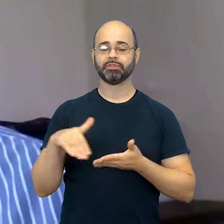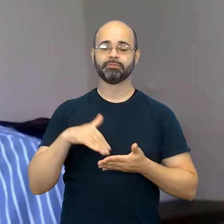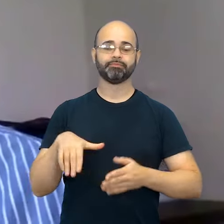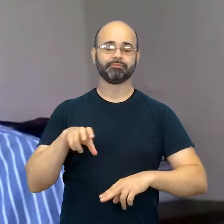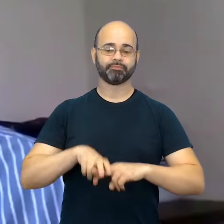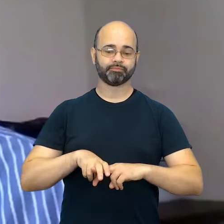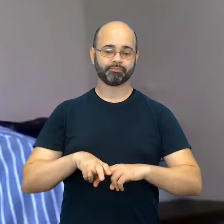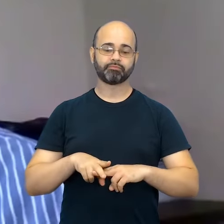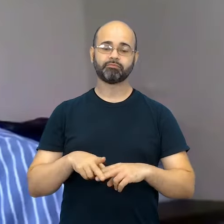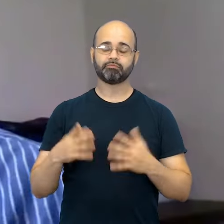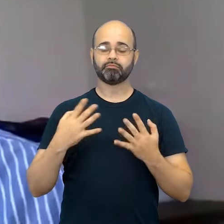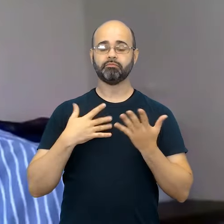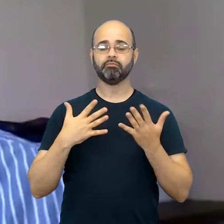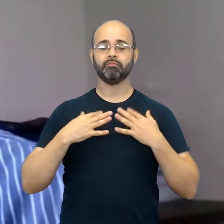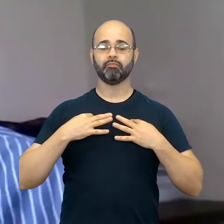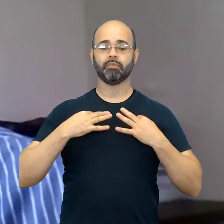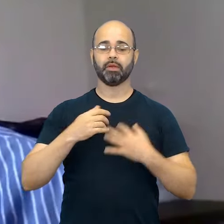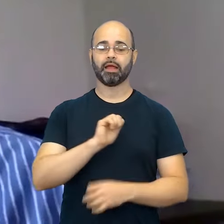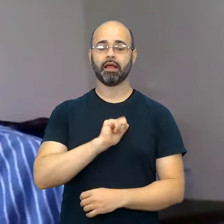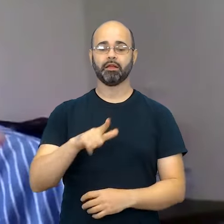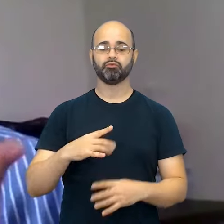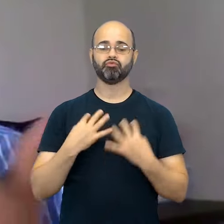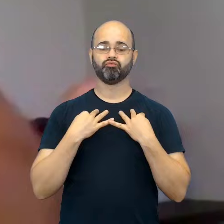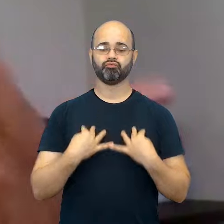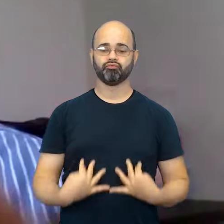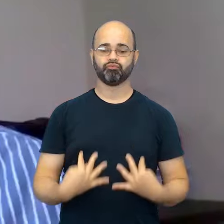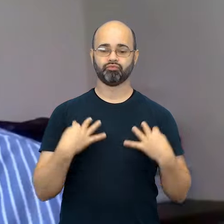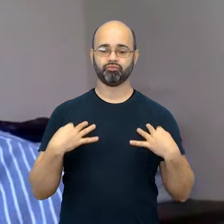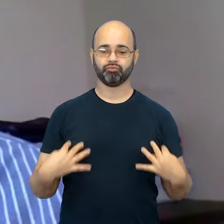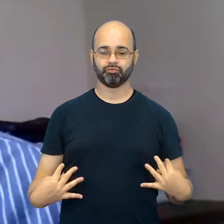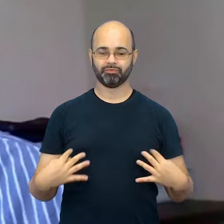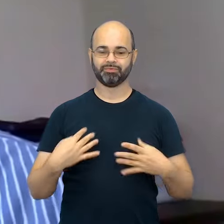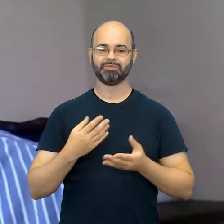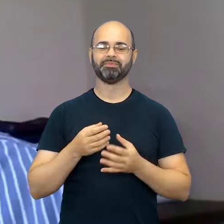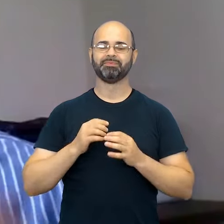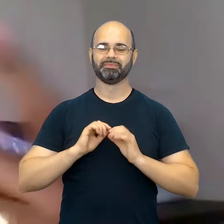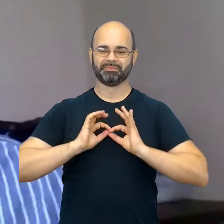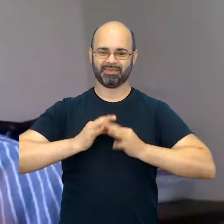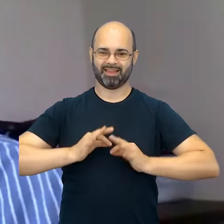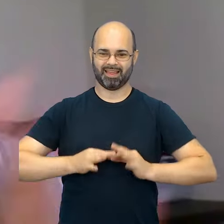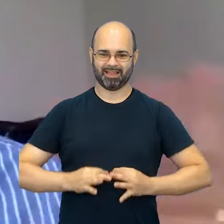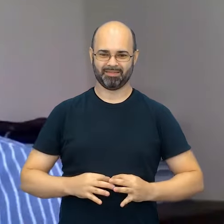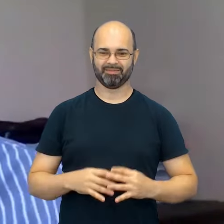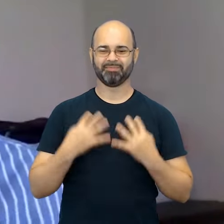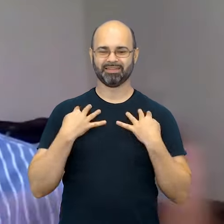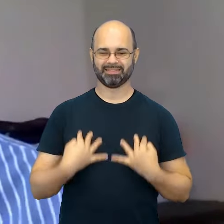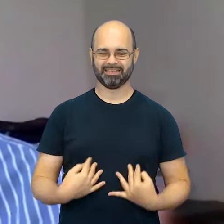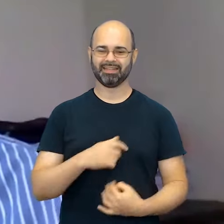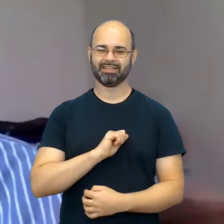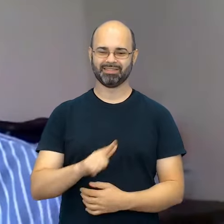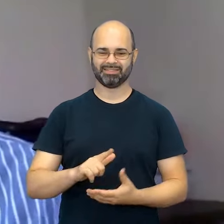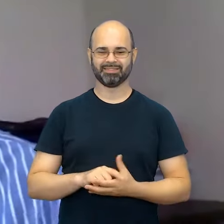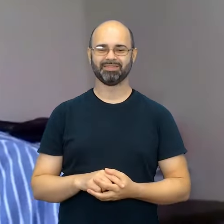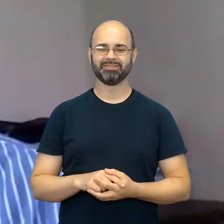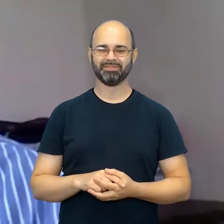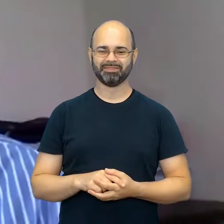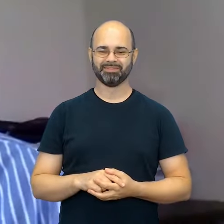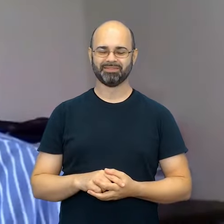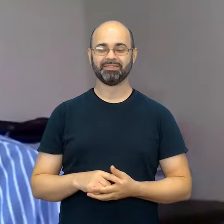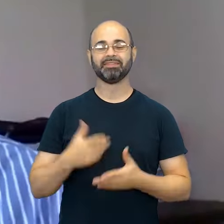uma camisa azul com uma camisa de listras azuis, né? Camisa branca com listrada de